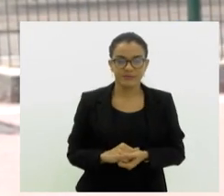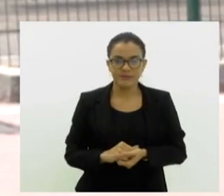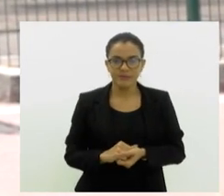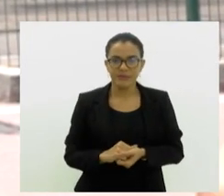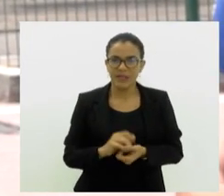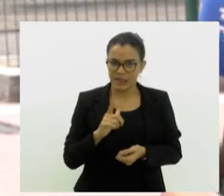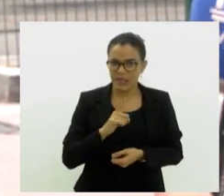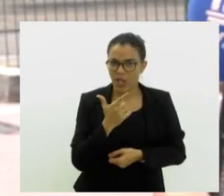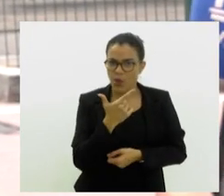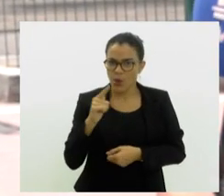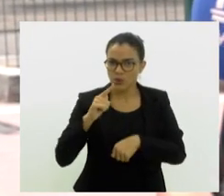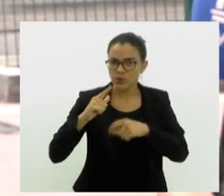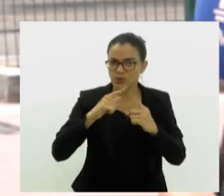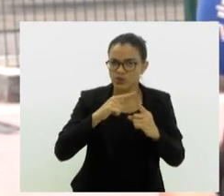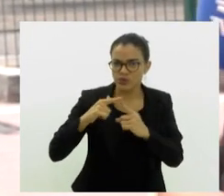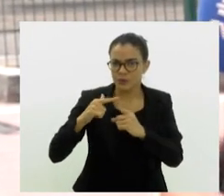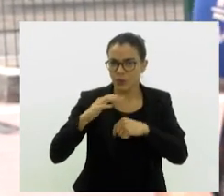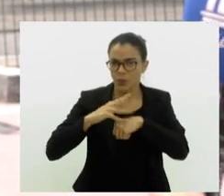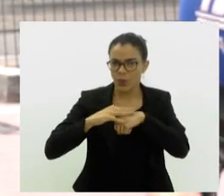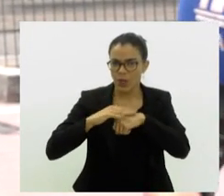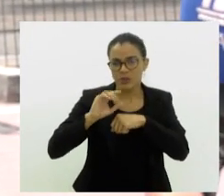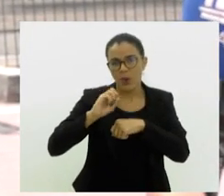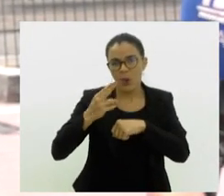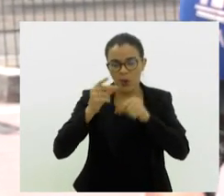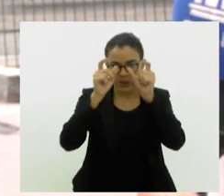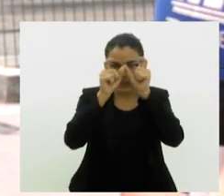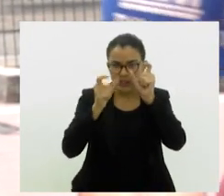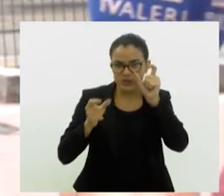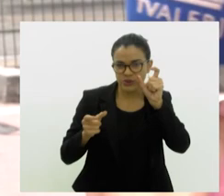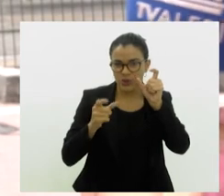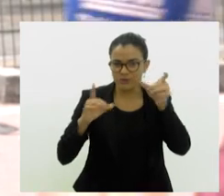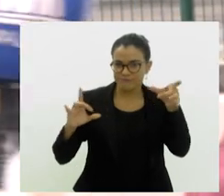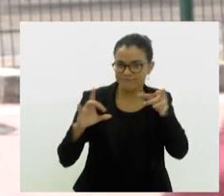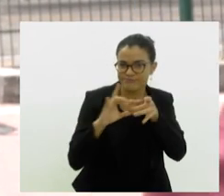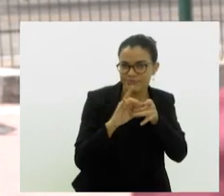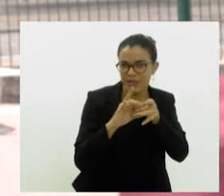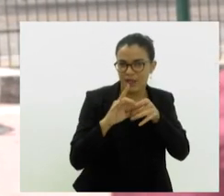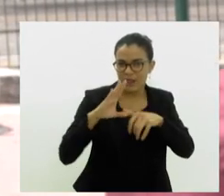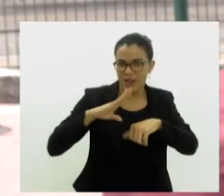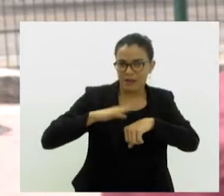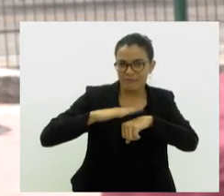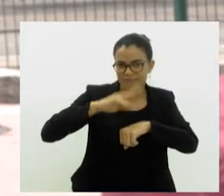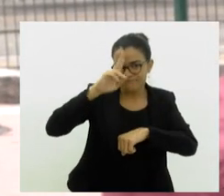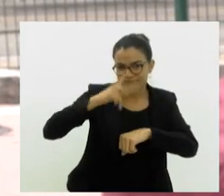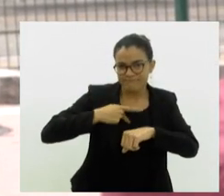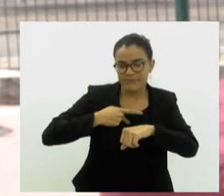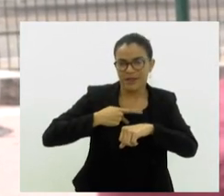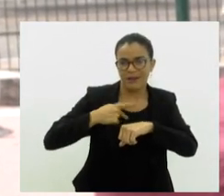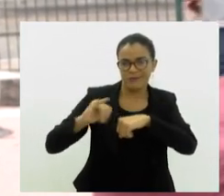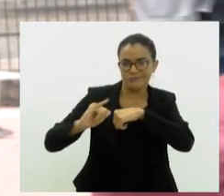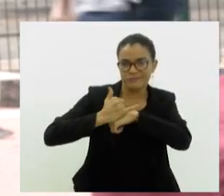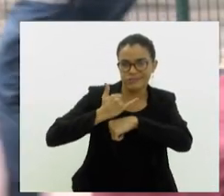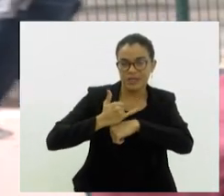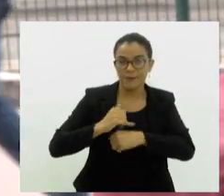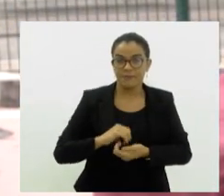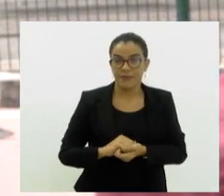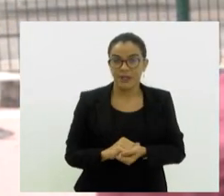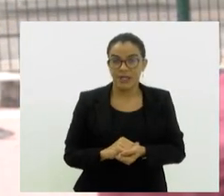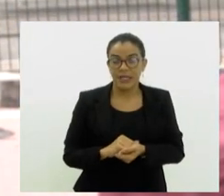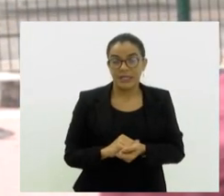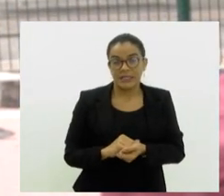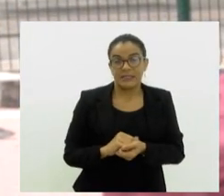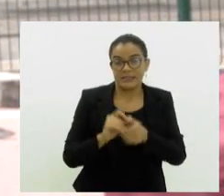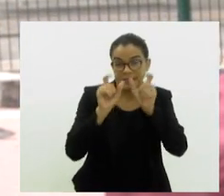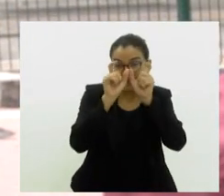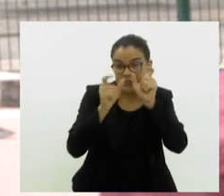outra doença ou algum outro transtorno relacionado a essa síndrome do impostor? Olha, é bem possível que, por exemplo, transtornos de